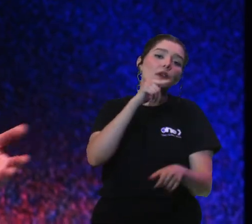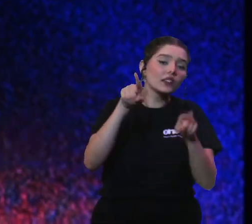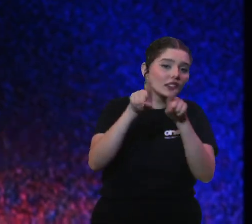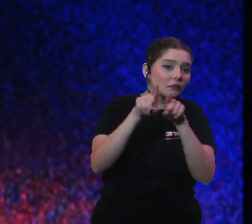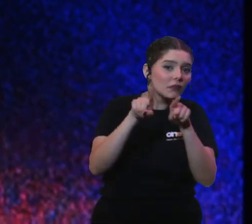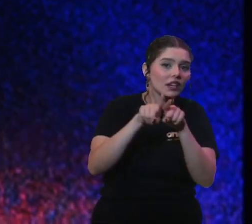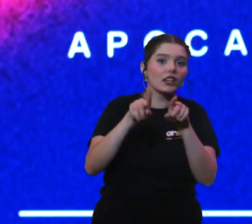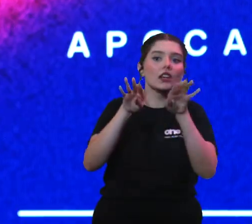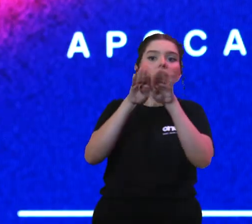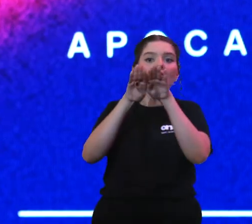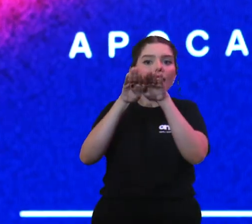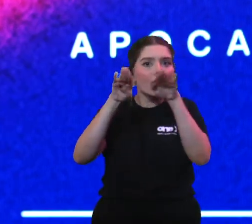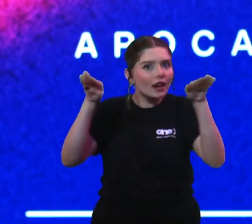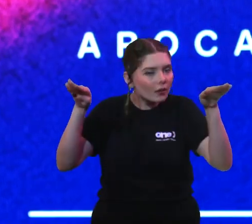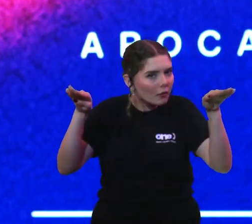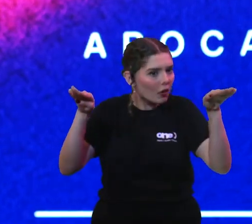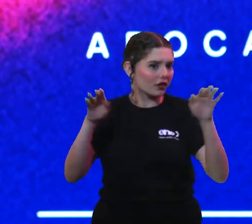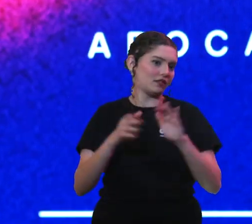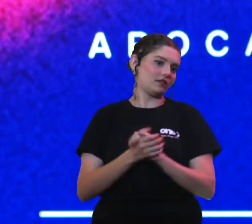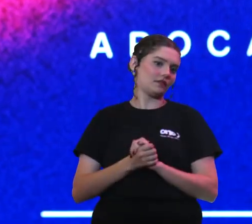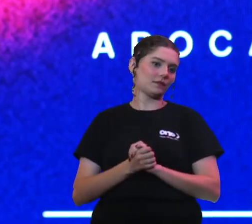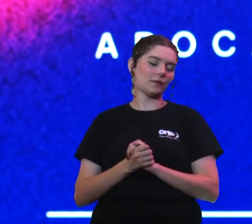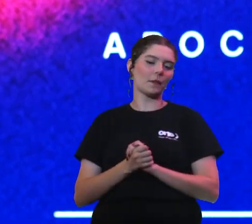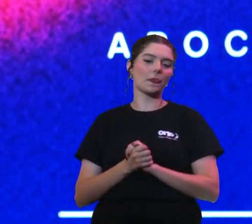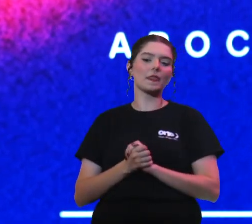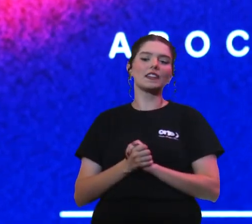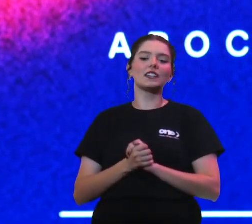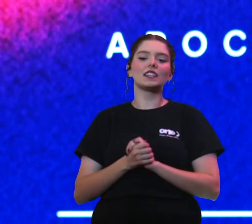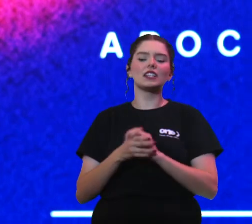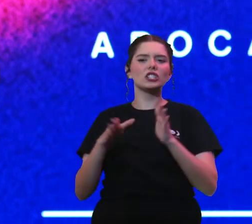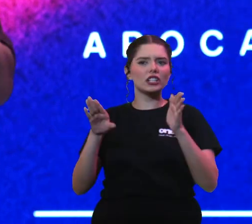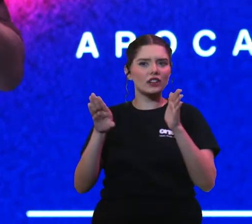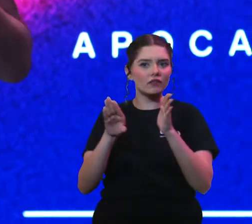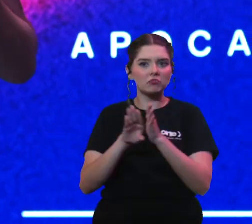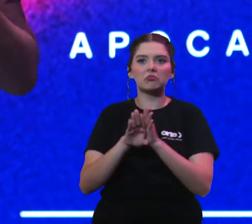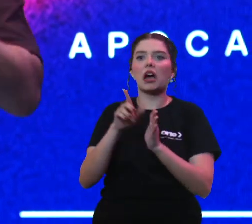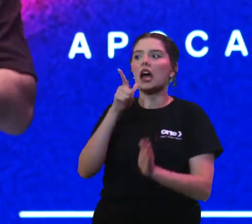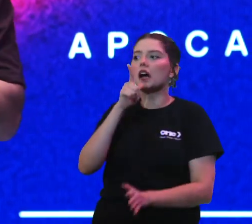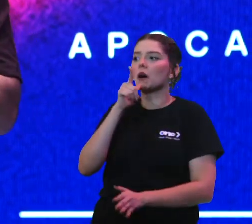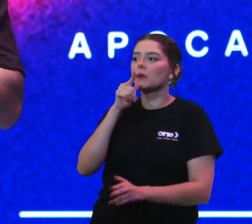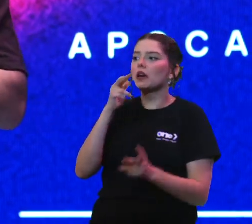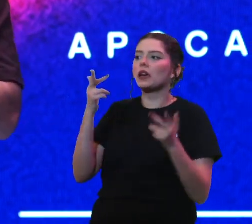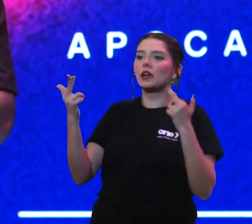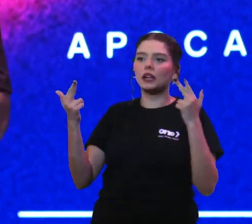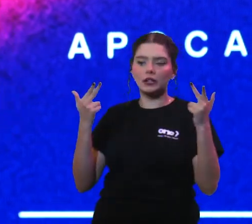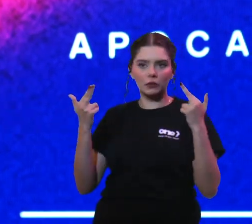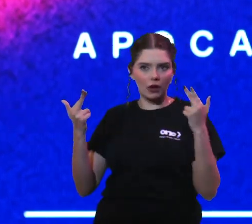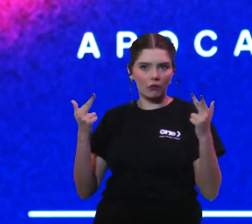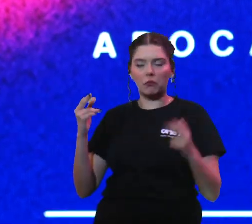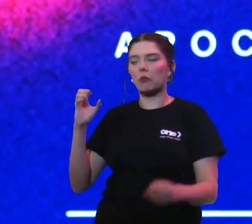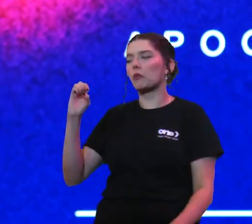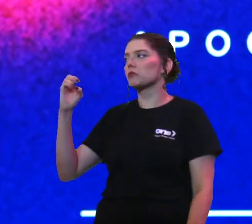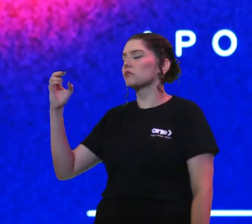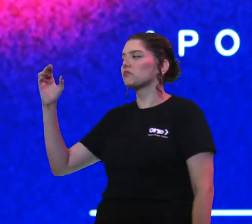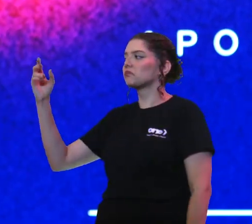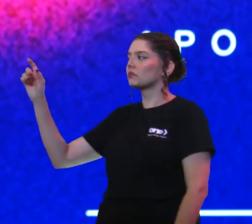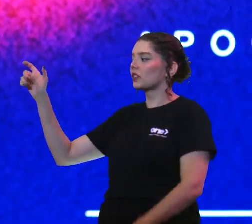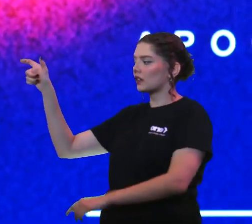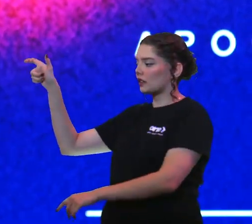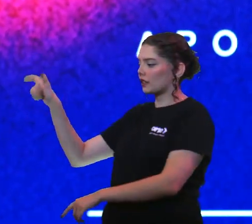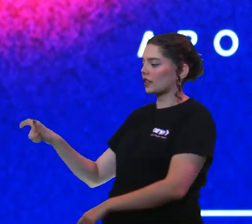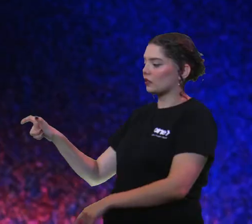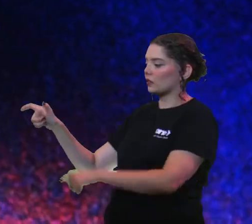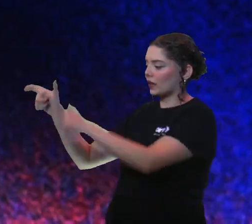Ou seja, eles estavam exatamente naquele ponto. E quando essa mensagem chega desse jeito, os habitantes daquela